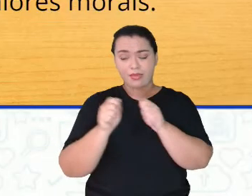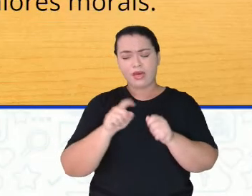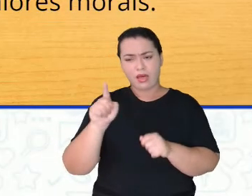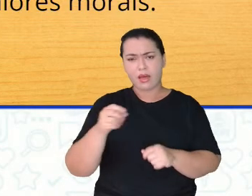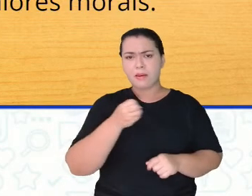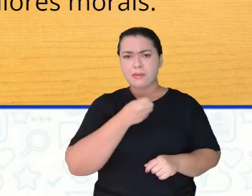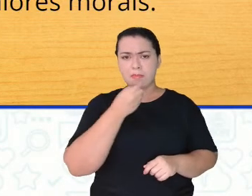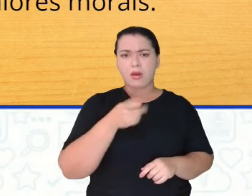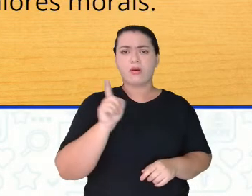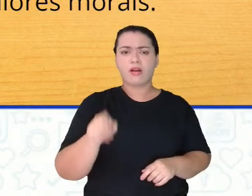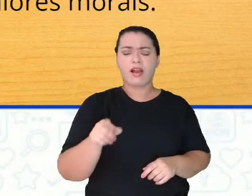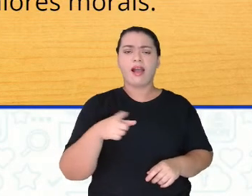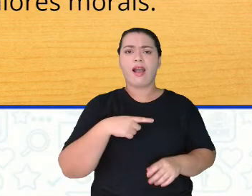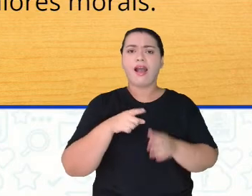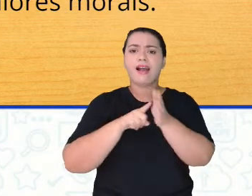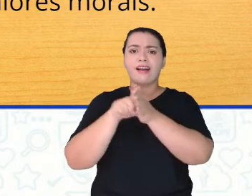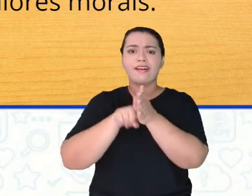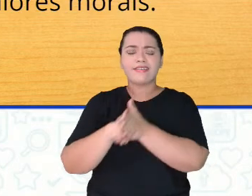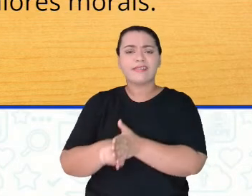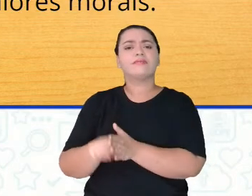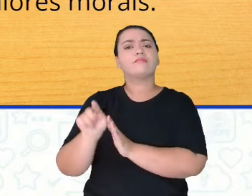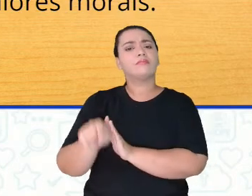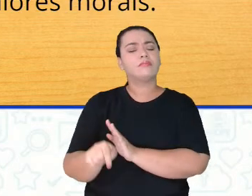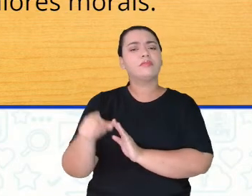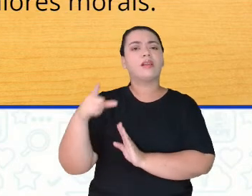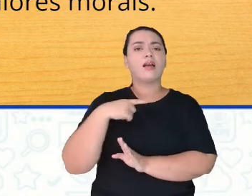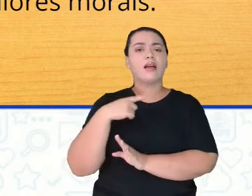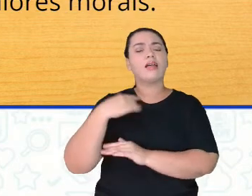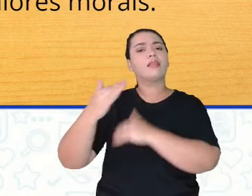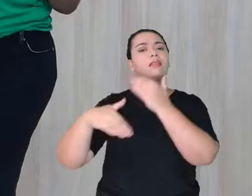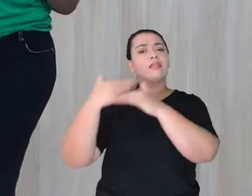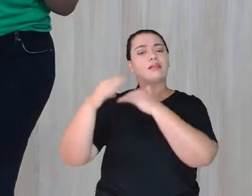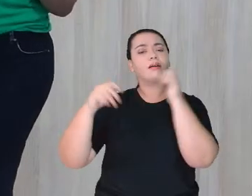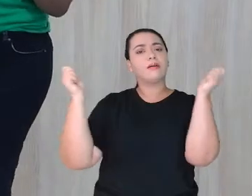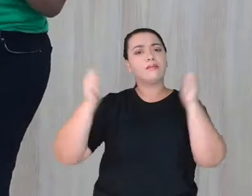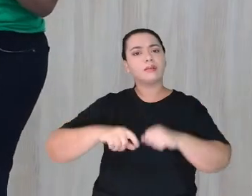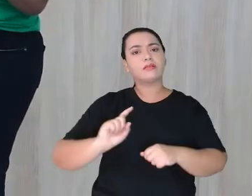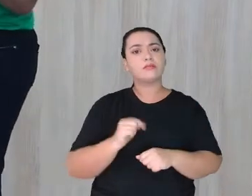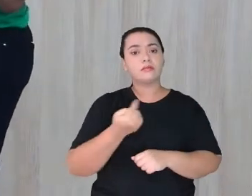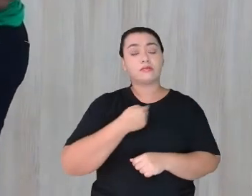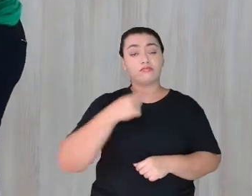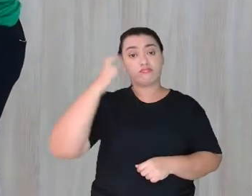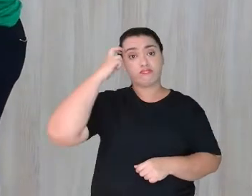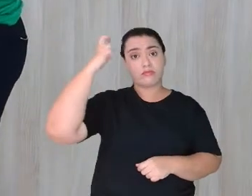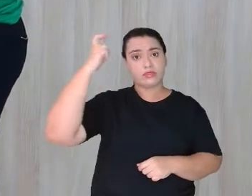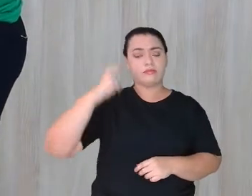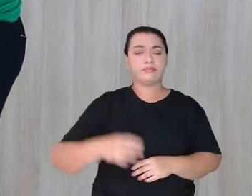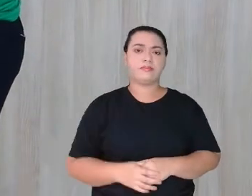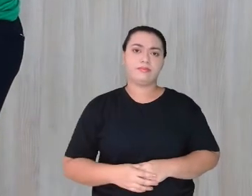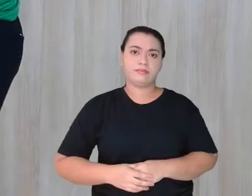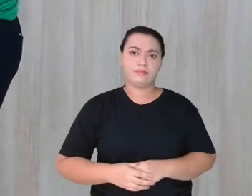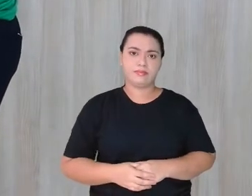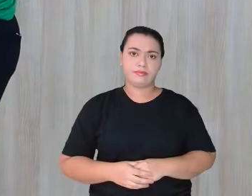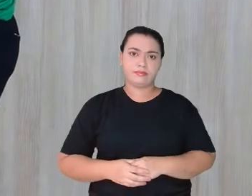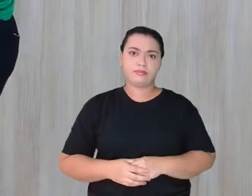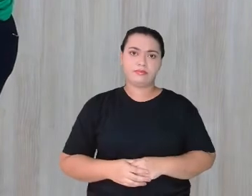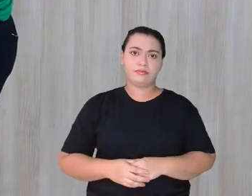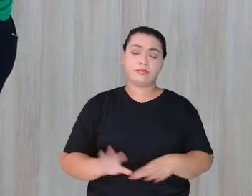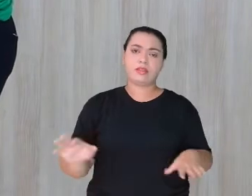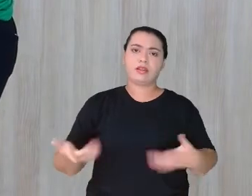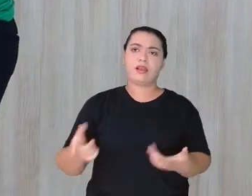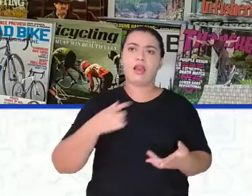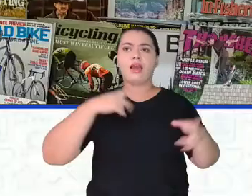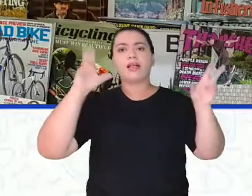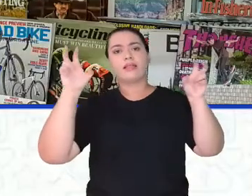fonte investigativa para também desenvolver a nossa capacidade intelectual, tá certo? Sobre os